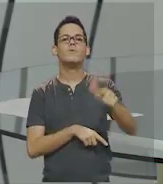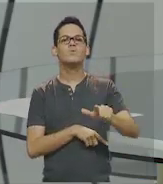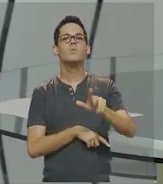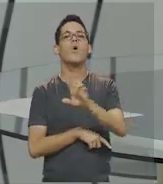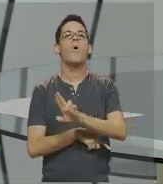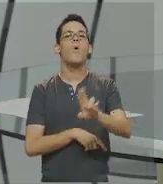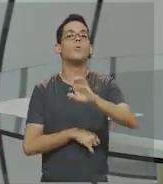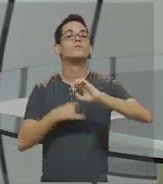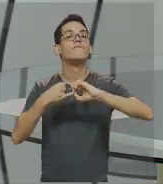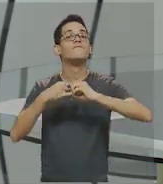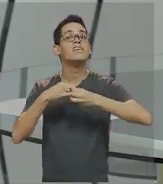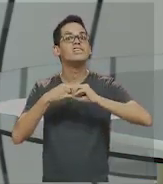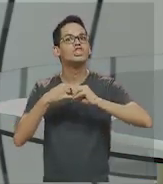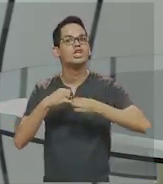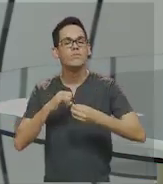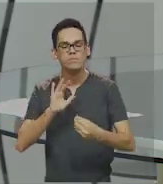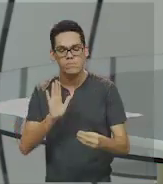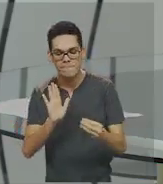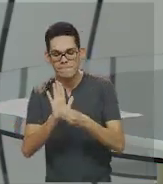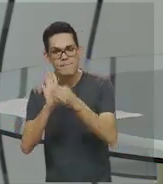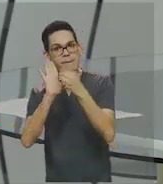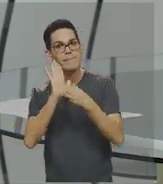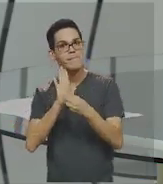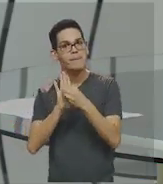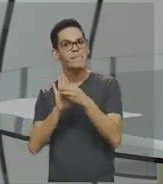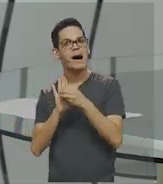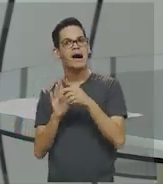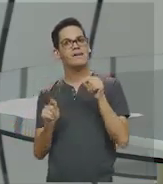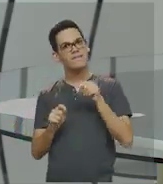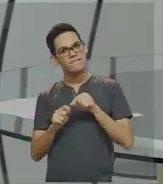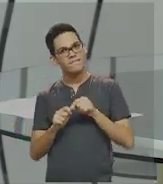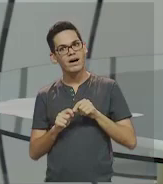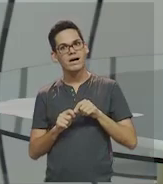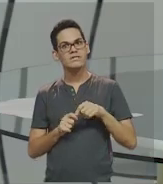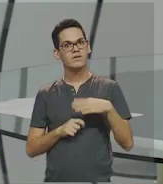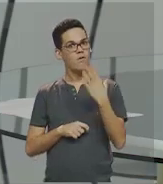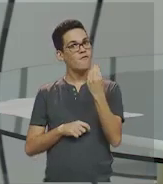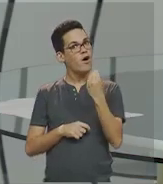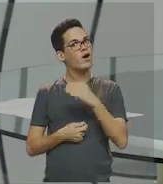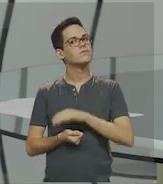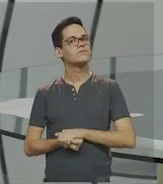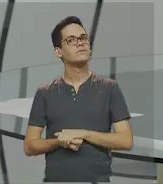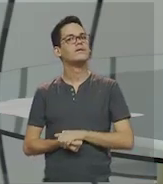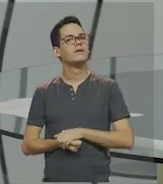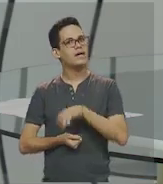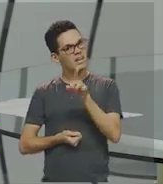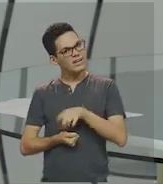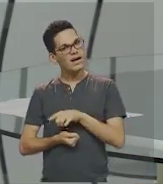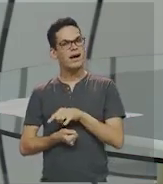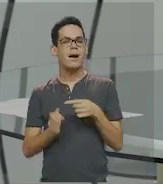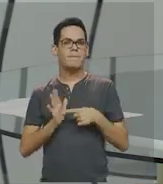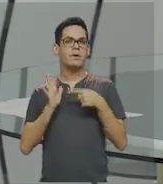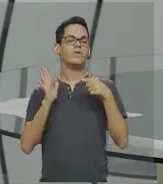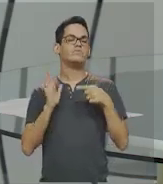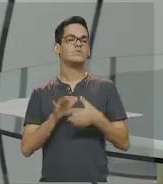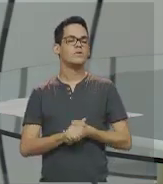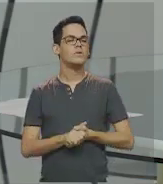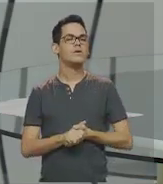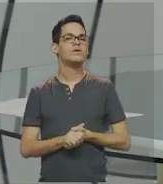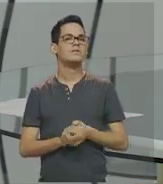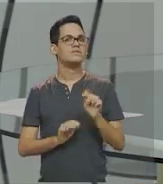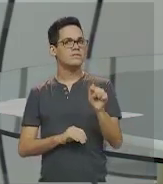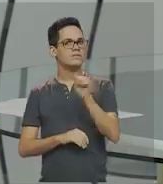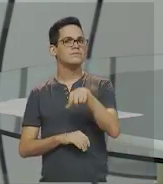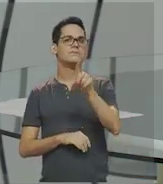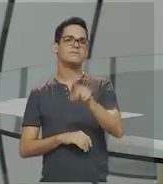grãos de feijão para compor um retrato. Tudo isso são considerados pontos. E todos eles podem